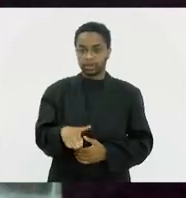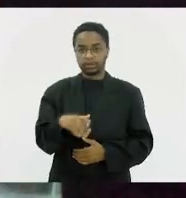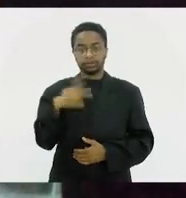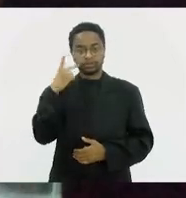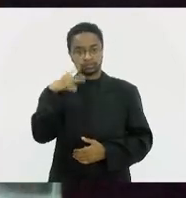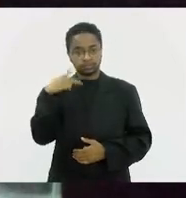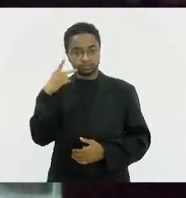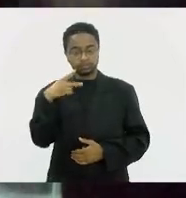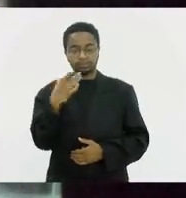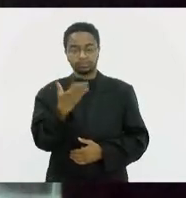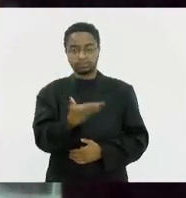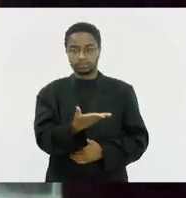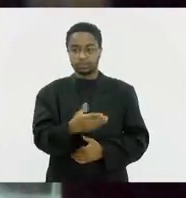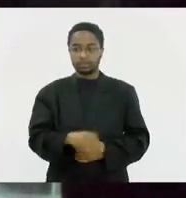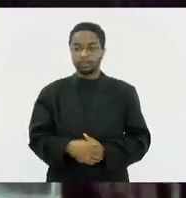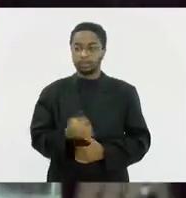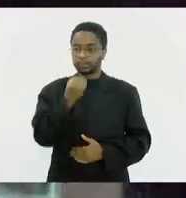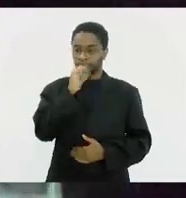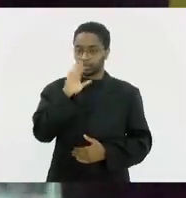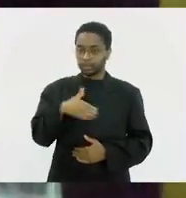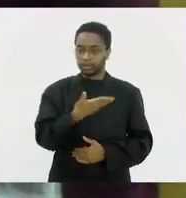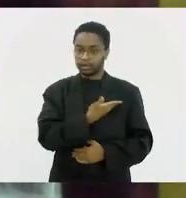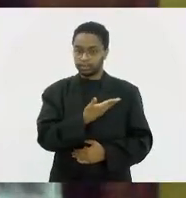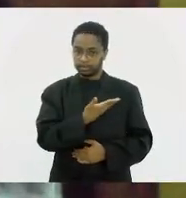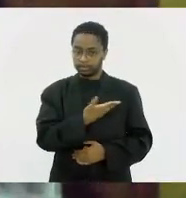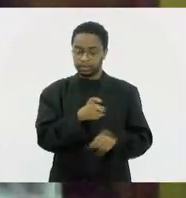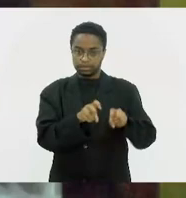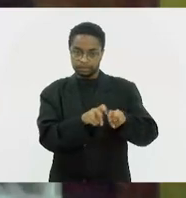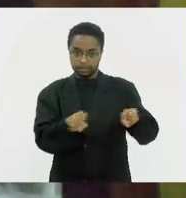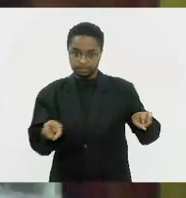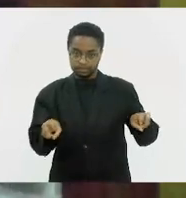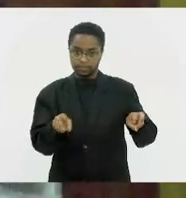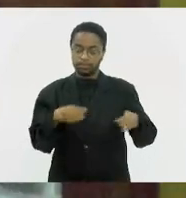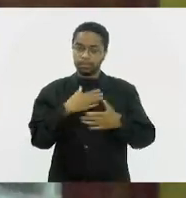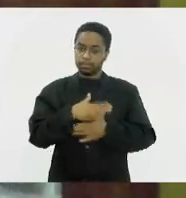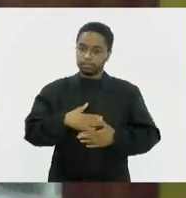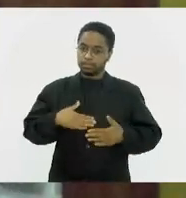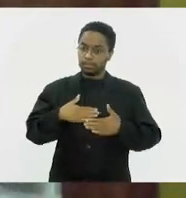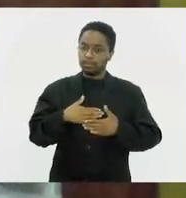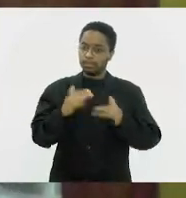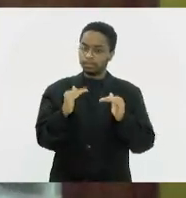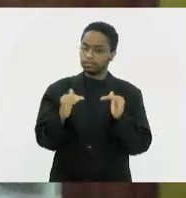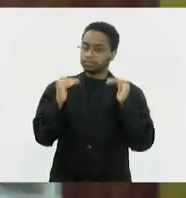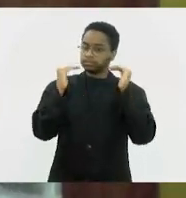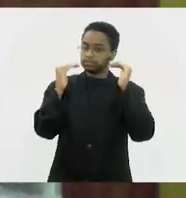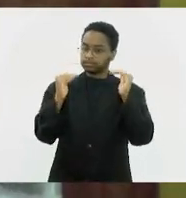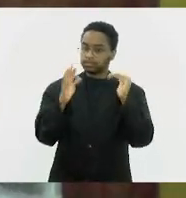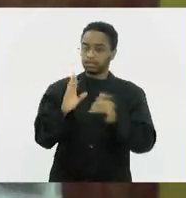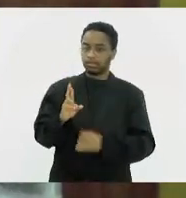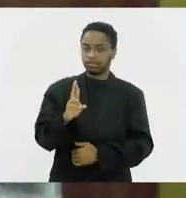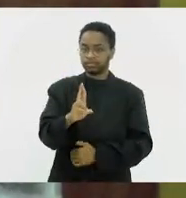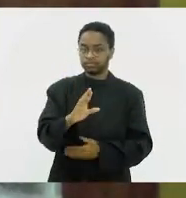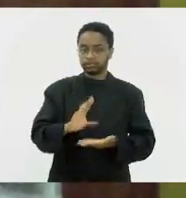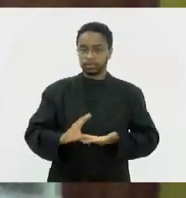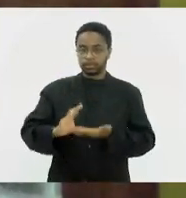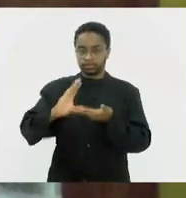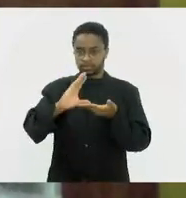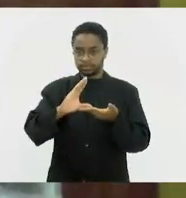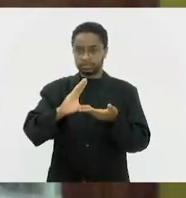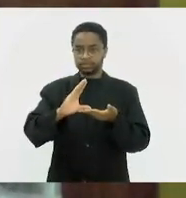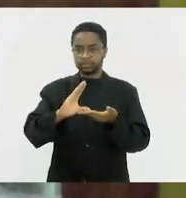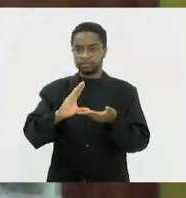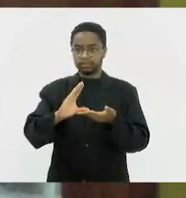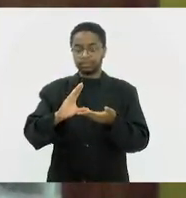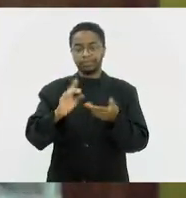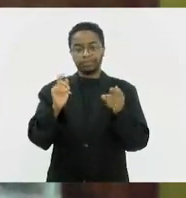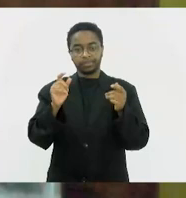Pirinho. Boa tarde, colegas da mesa. É um prazer e uma honra muito grande representar o Conselho Municipal de